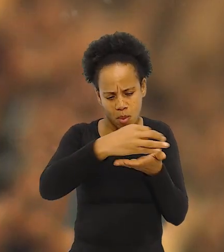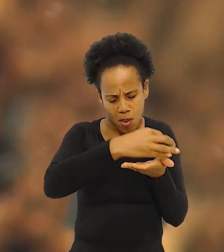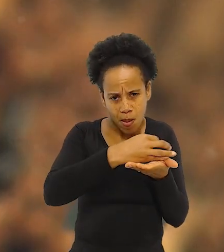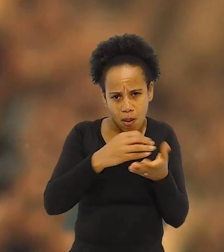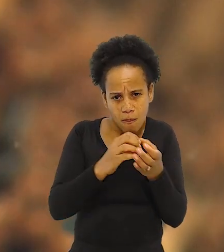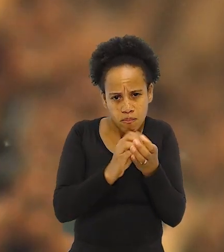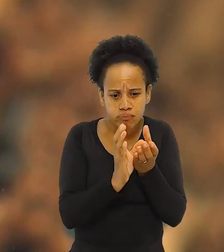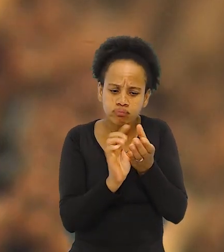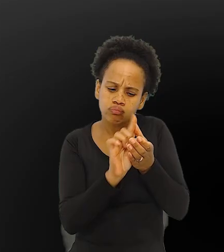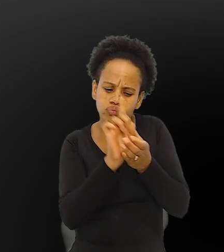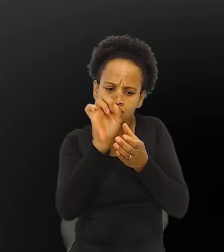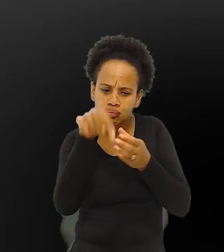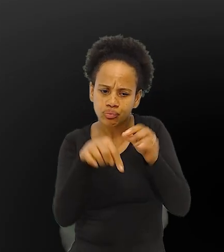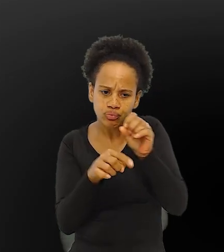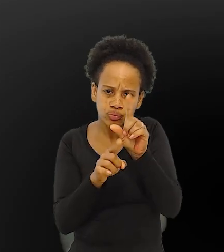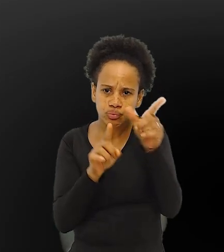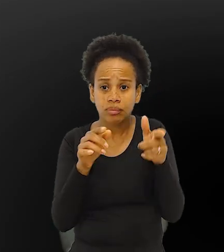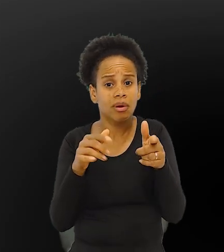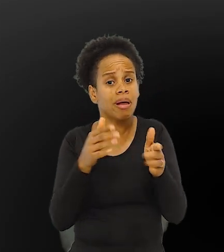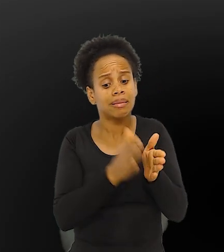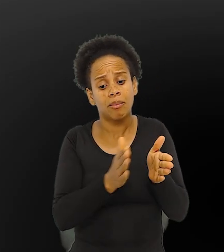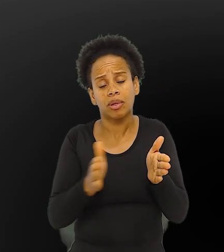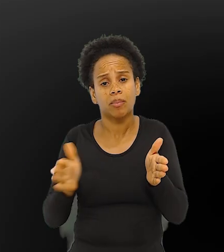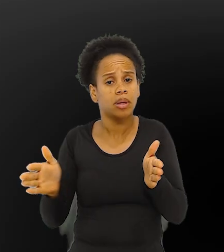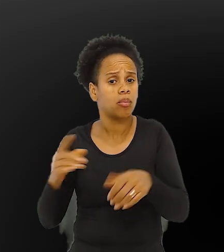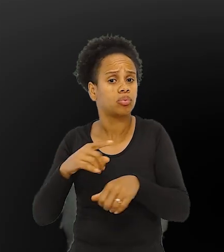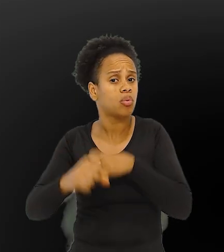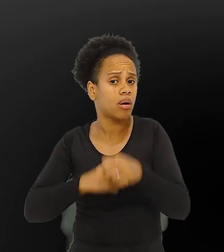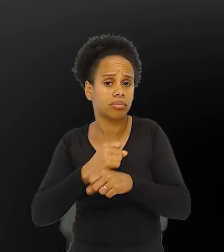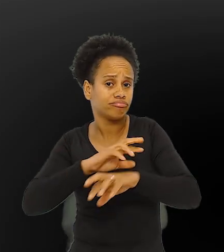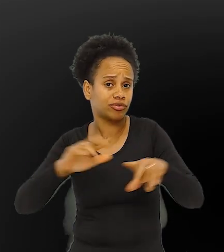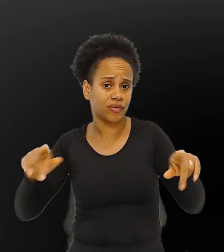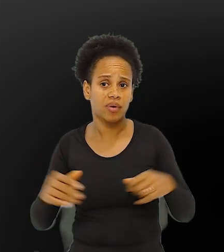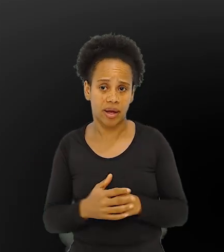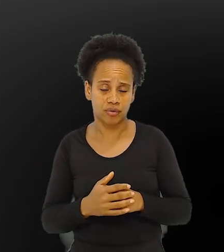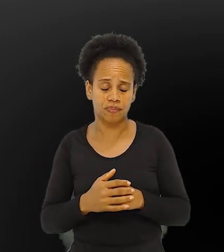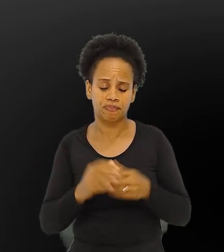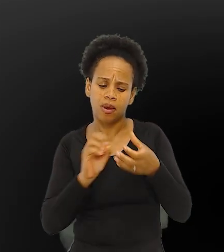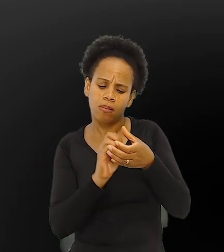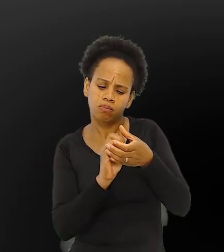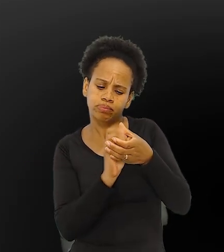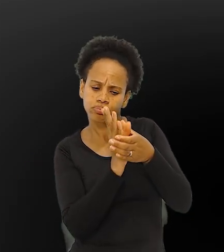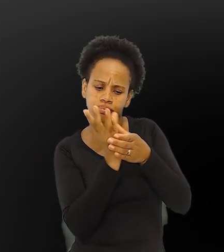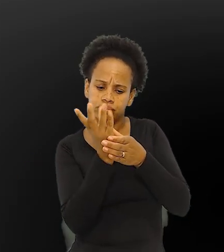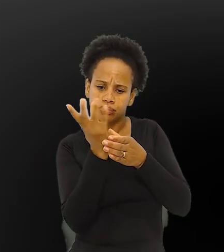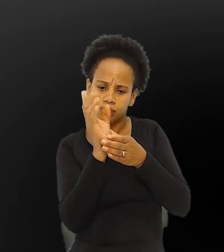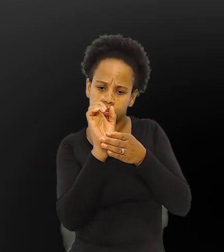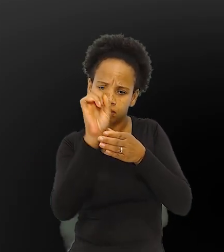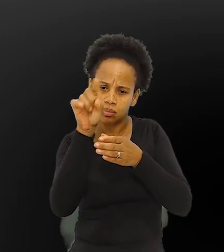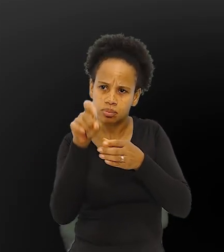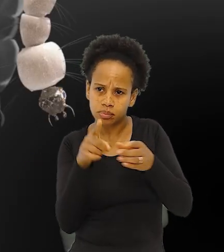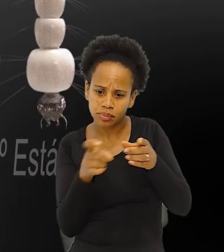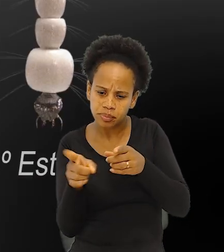em diferentes épocas do ano. Após a eclosão, as larvas passam por 4 estágios